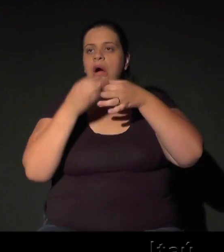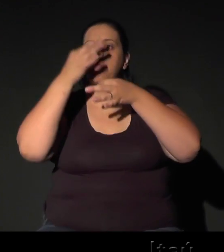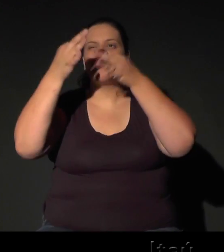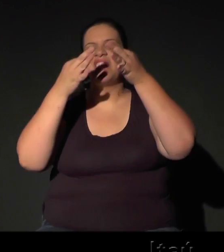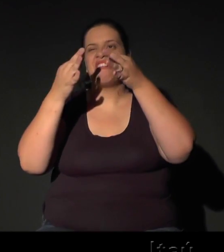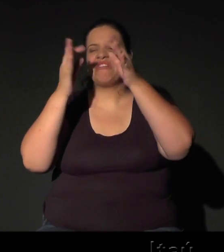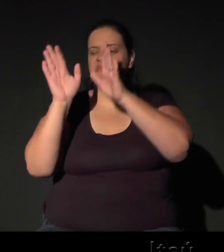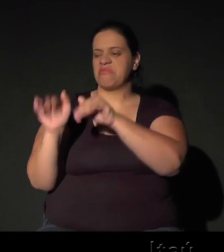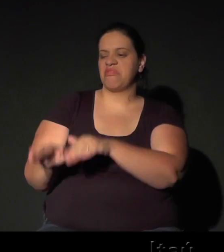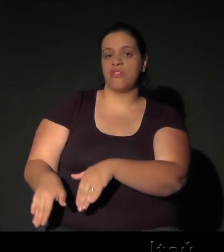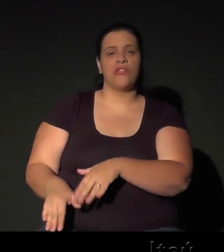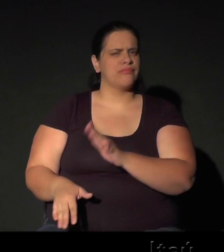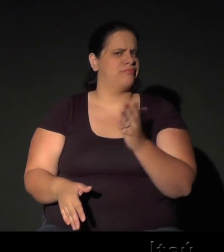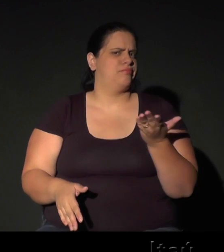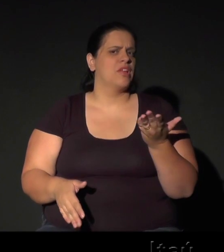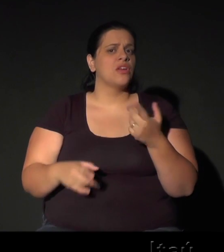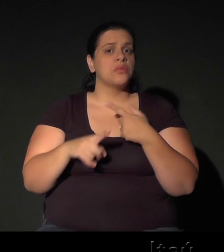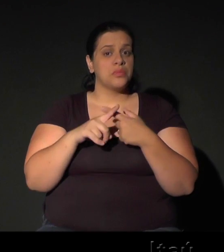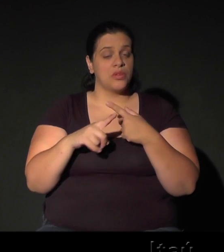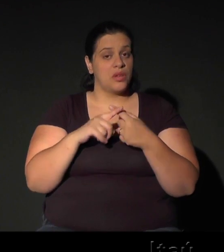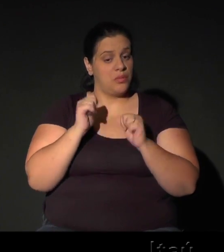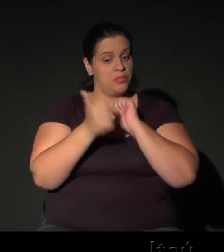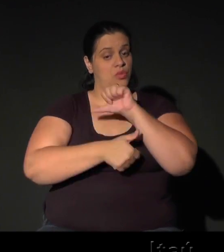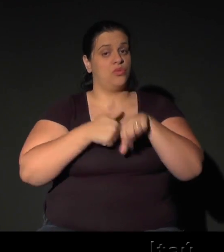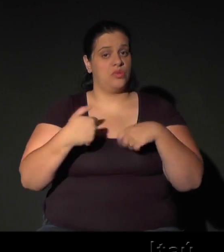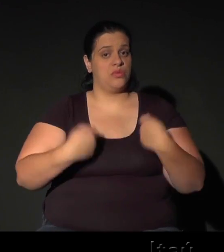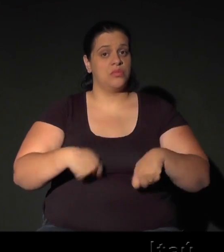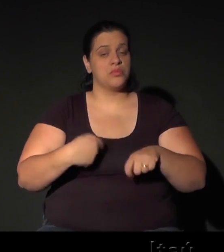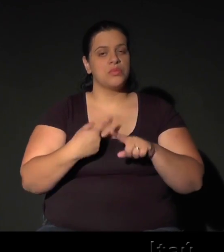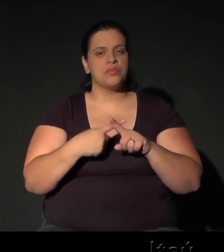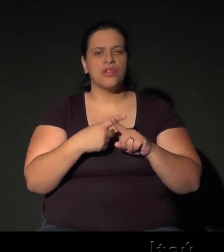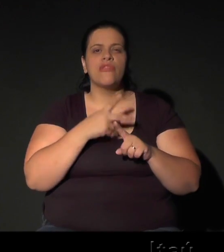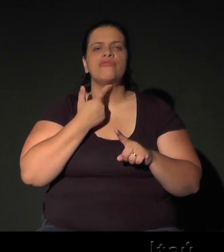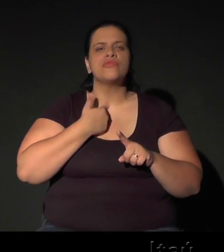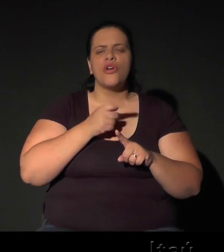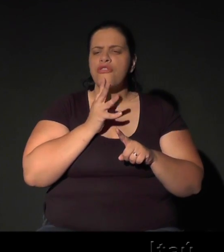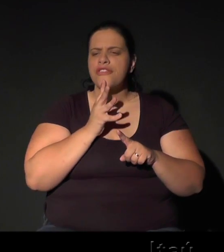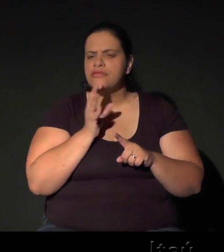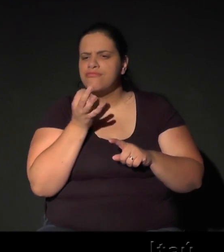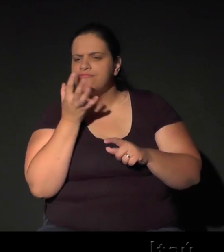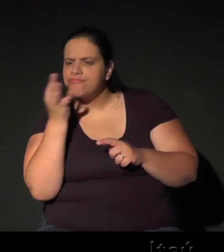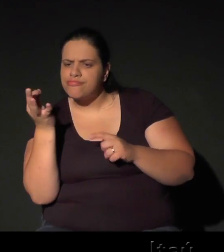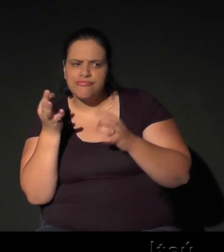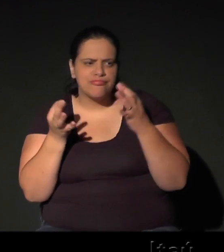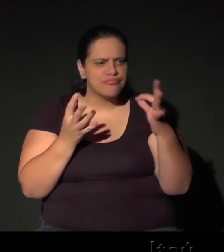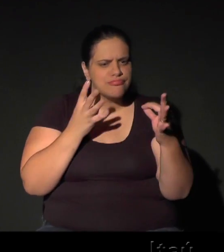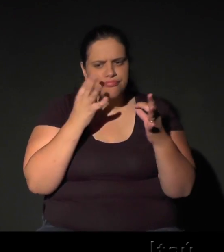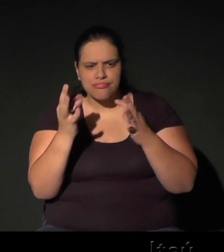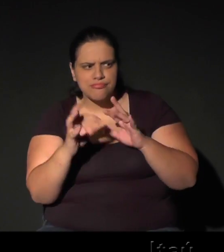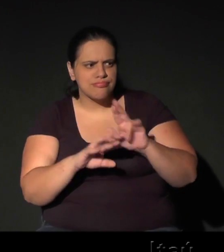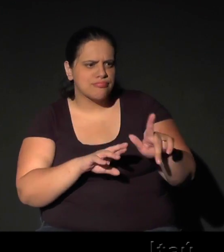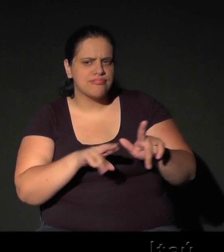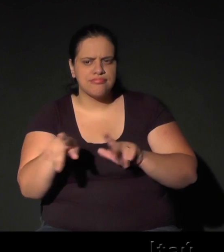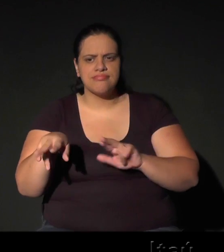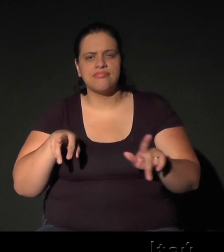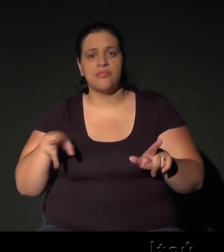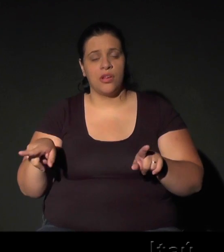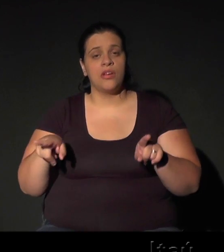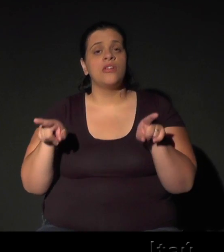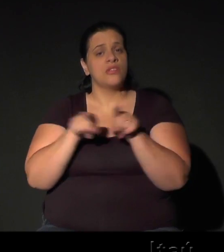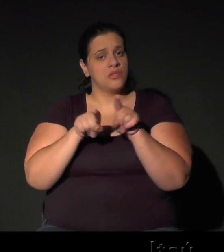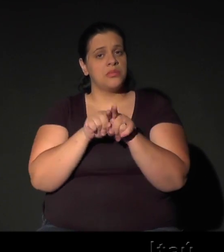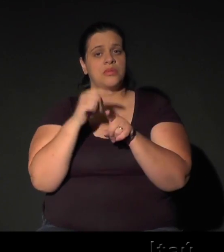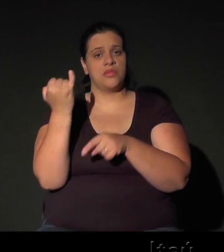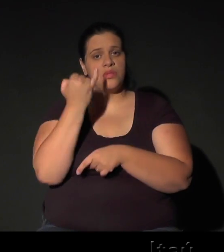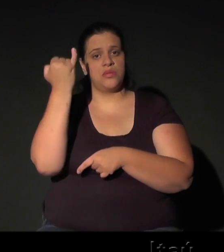sentir muito mais eh propenso a querer conhecer essas outras narrativas né então o quanto que é importante a gente também fugir